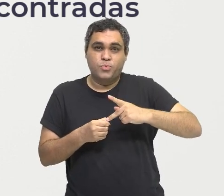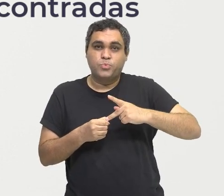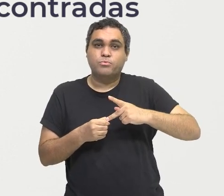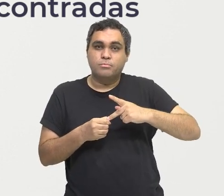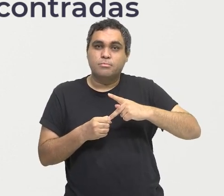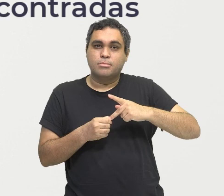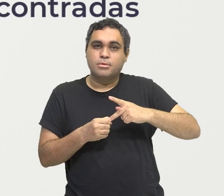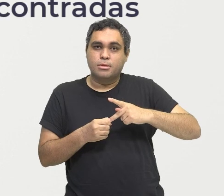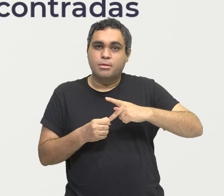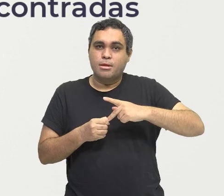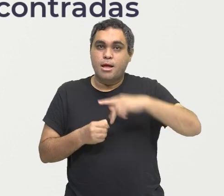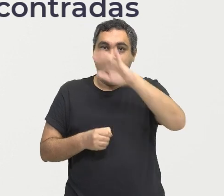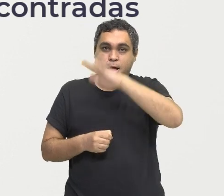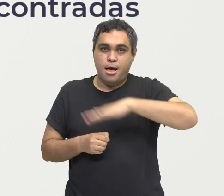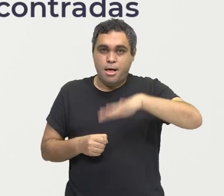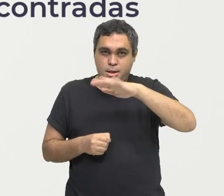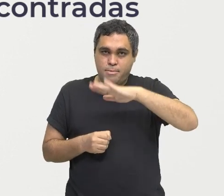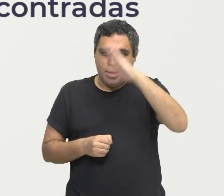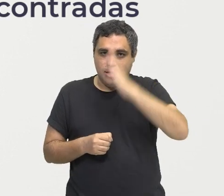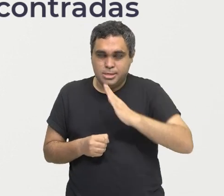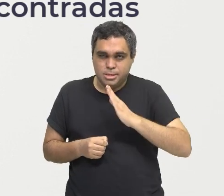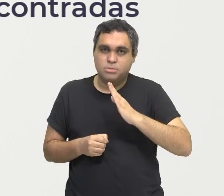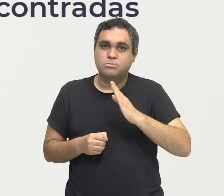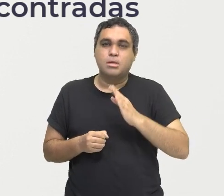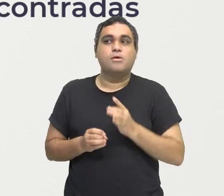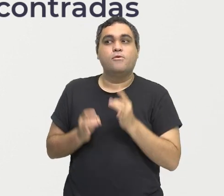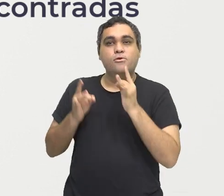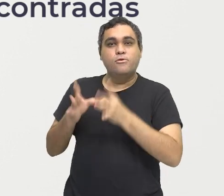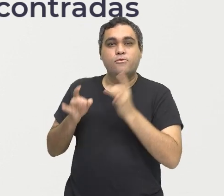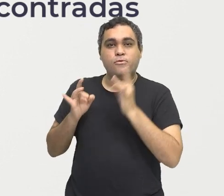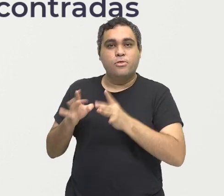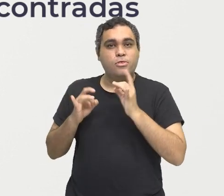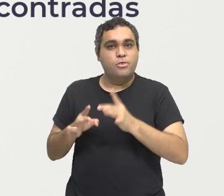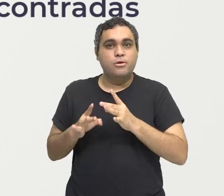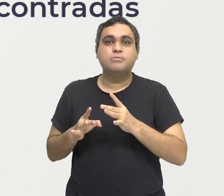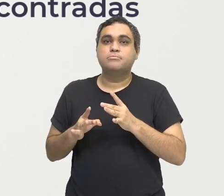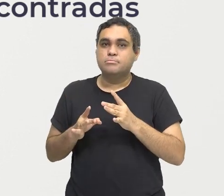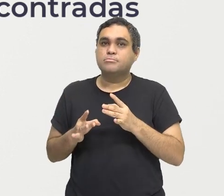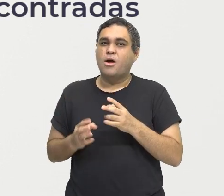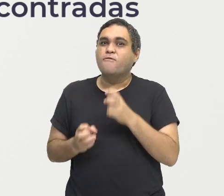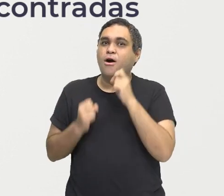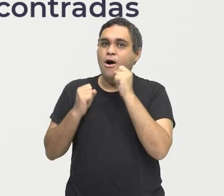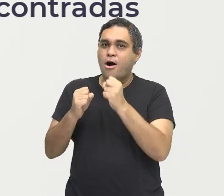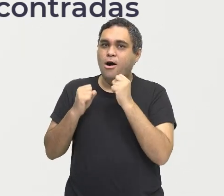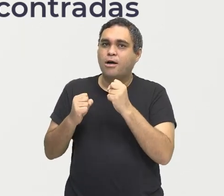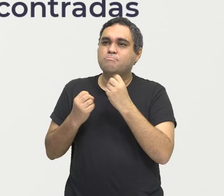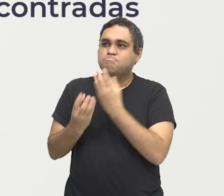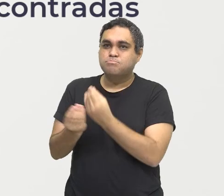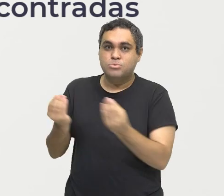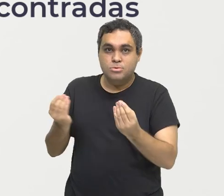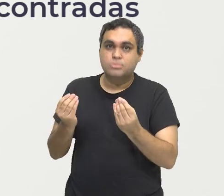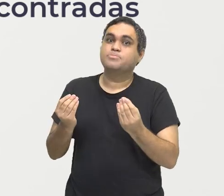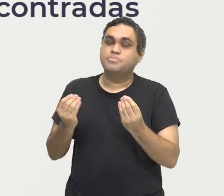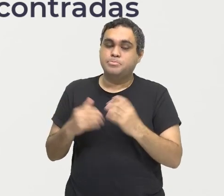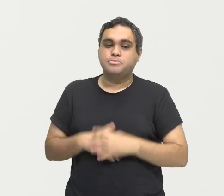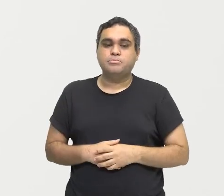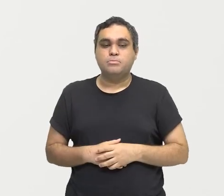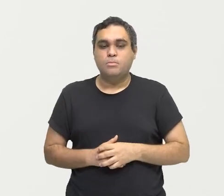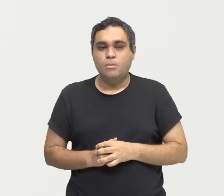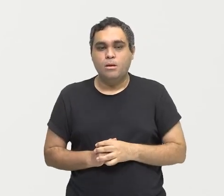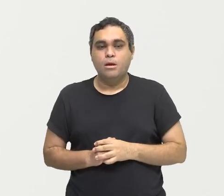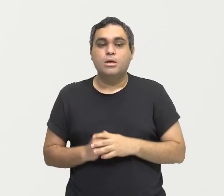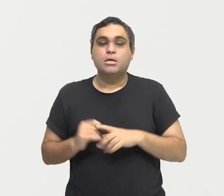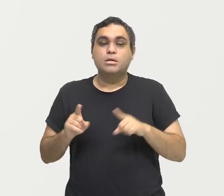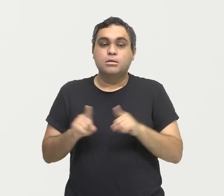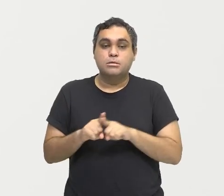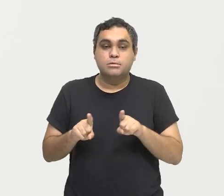no território brasileiro, a exportação ela vai ser bastante expressiva em relação principalmente a outros países. E no último item,